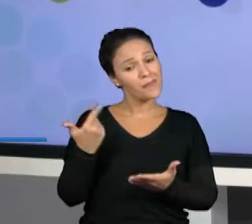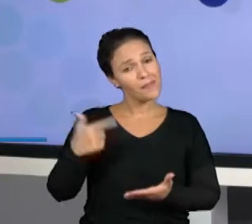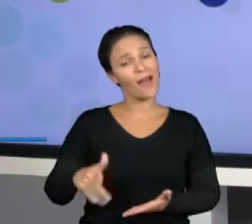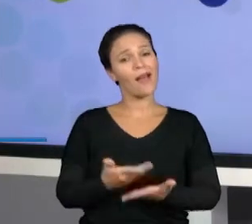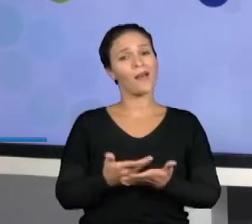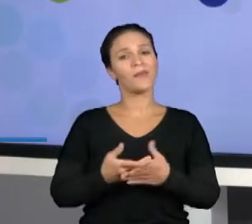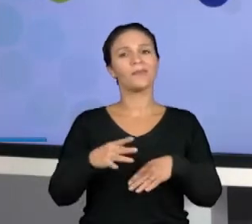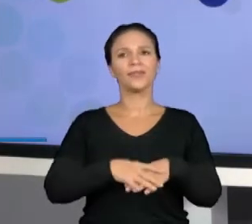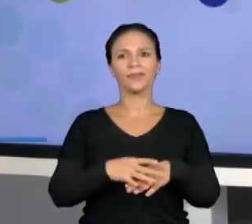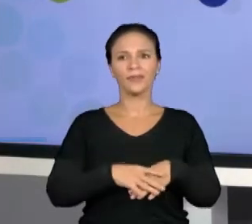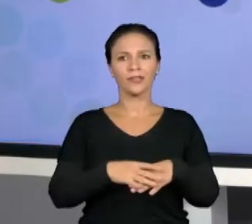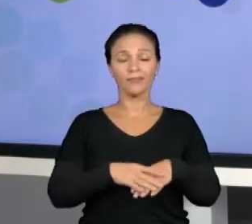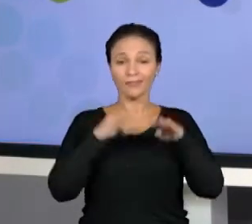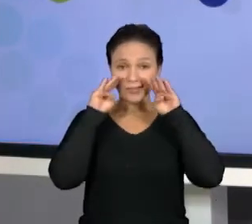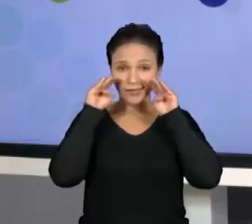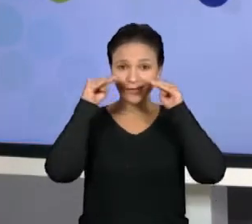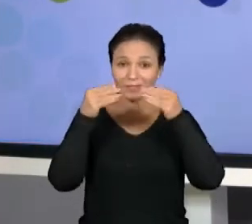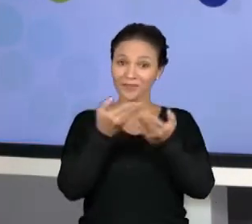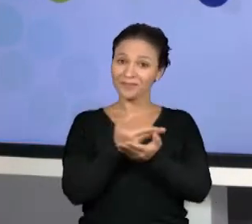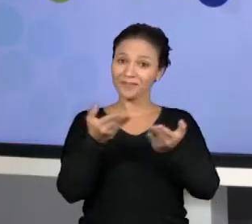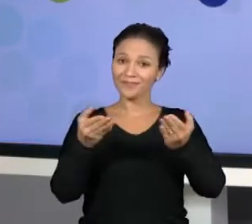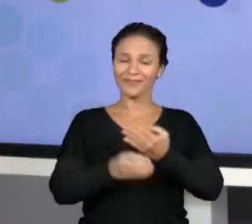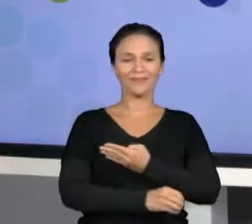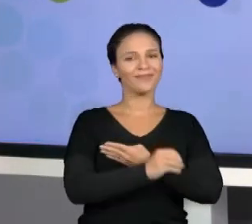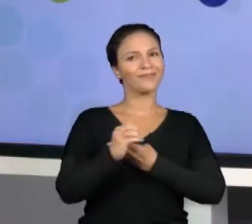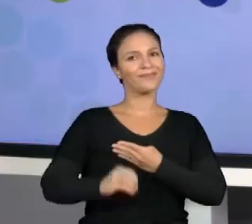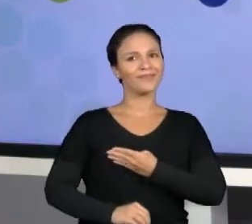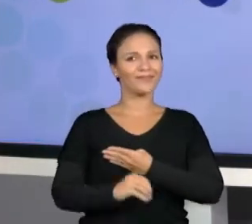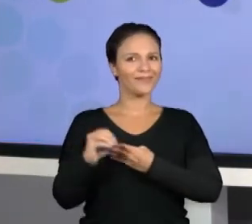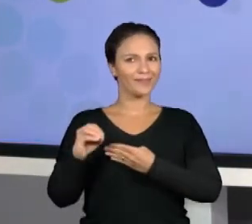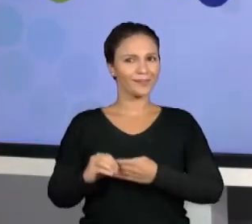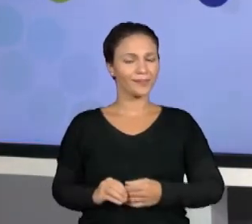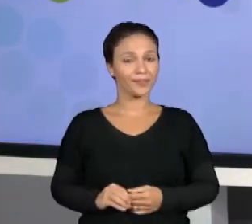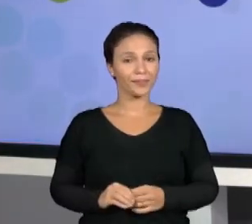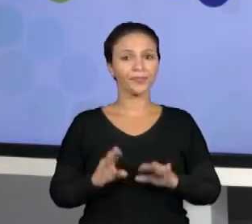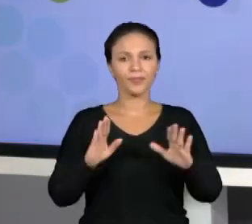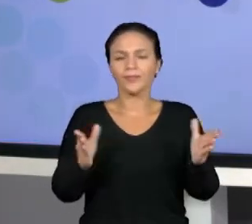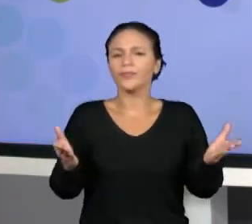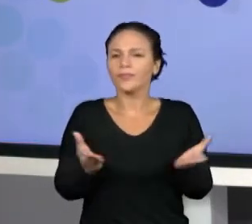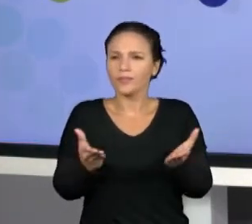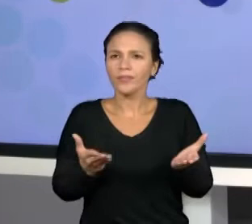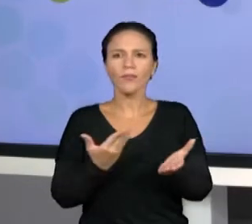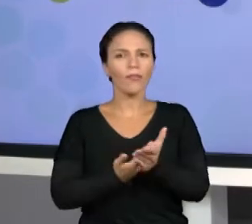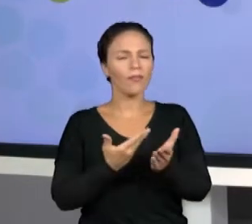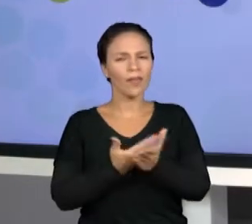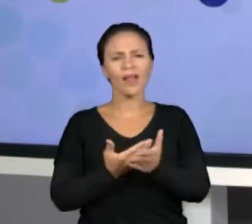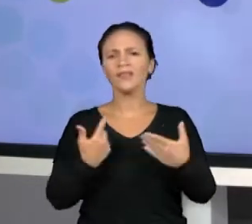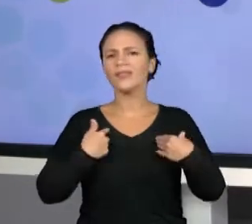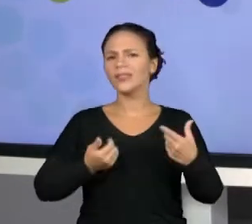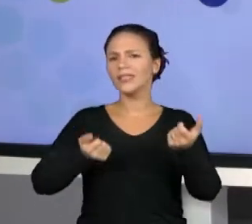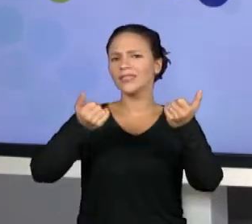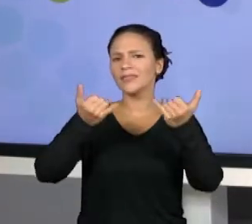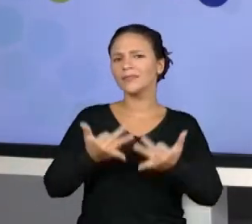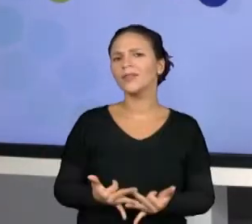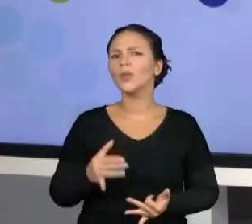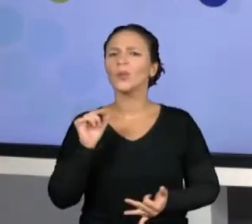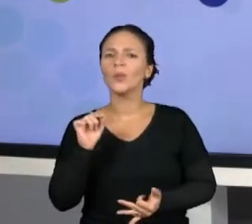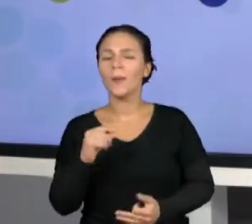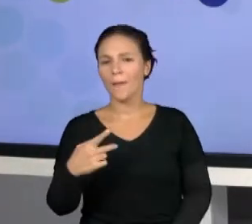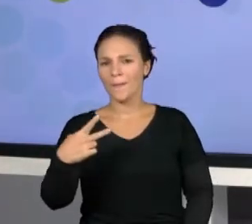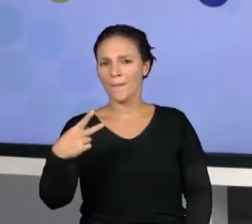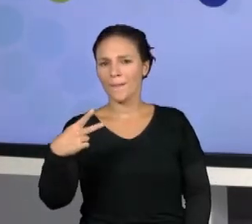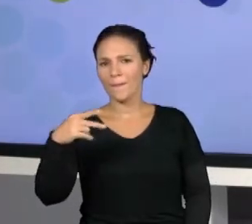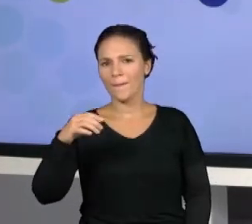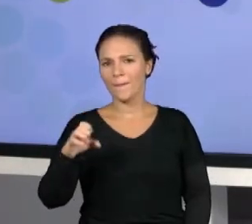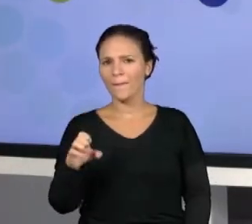matemática, exclusiva para vocês aqui do Centro de Mídias. Na aula de hoje a gente vai falar sobre pet shop, tá? O